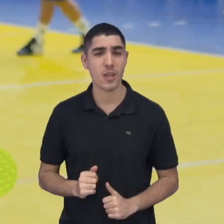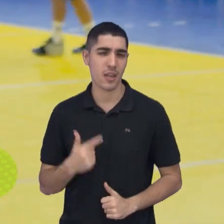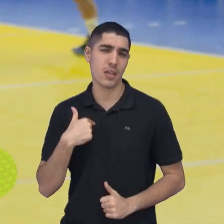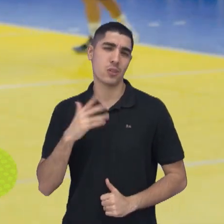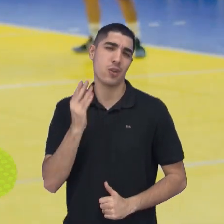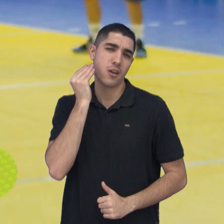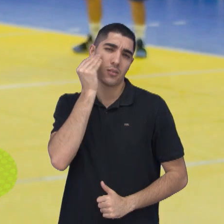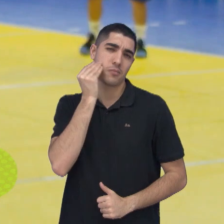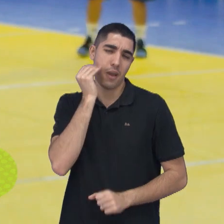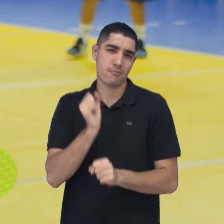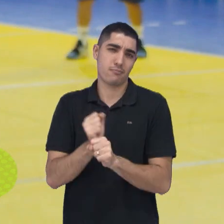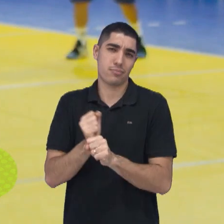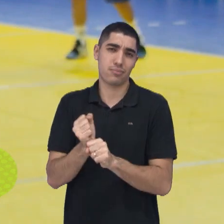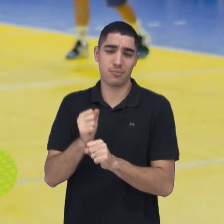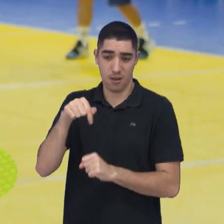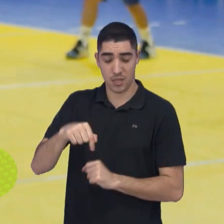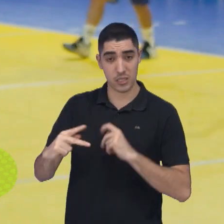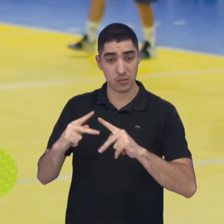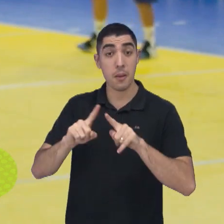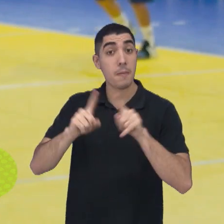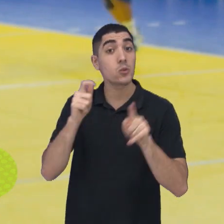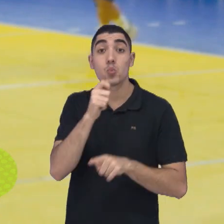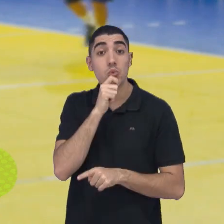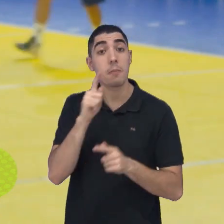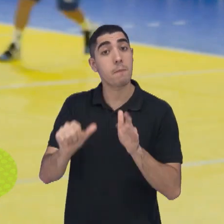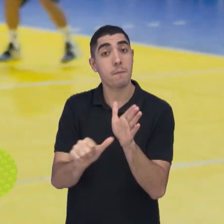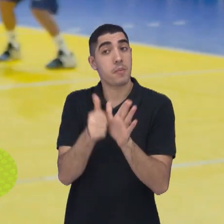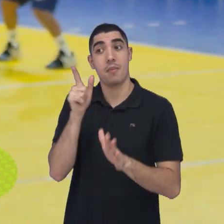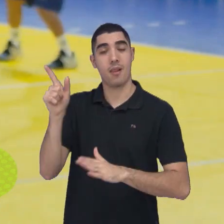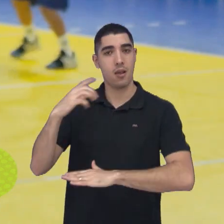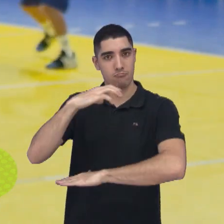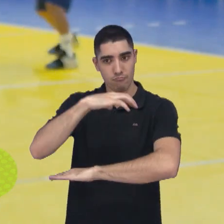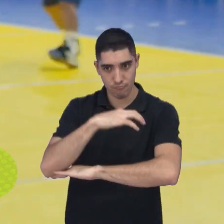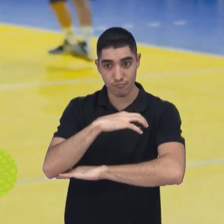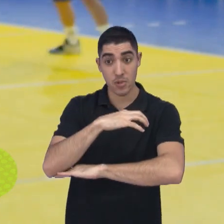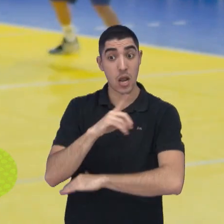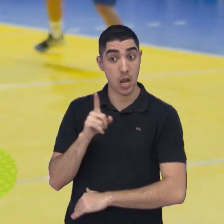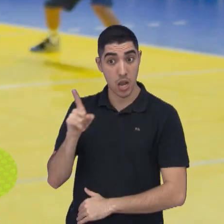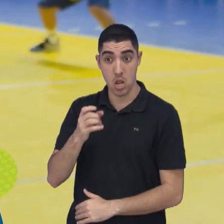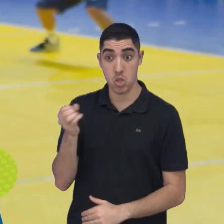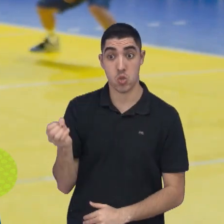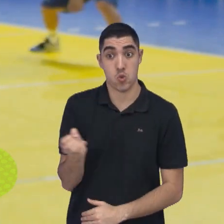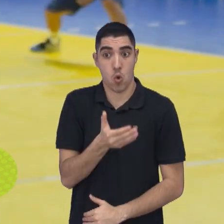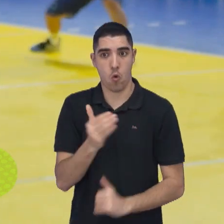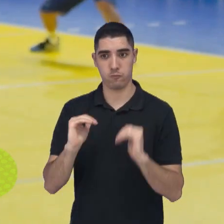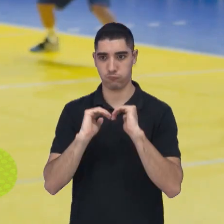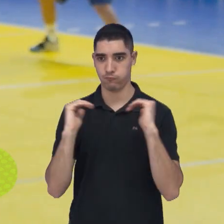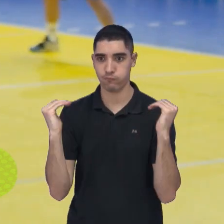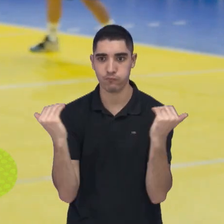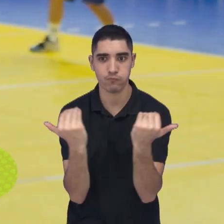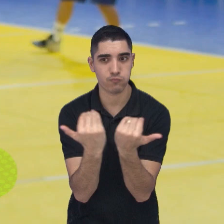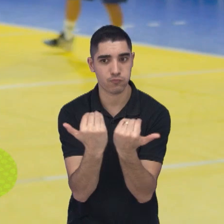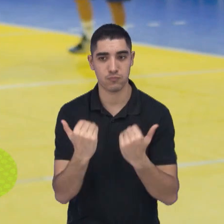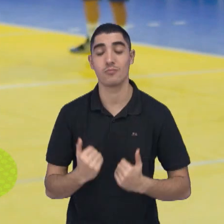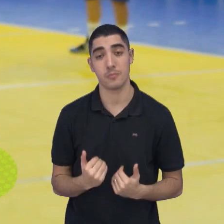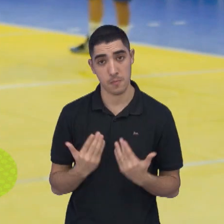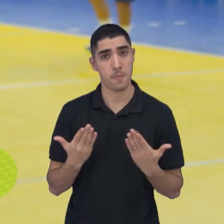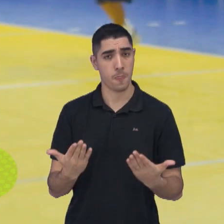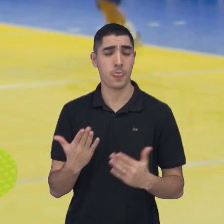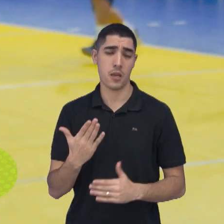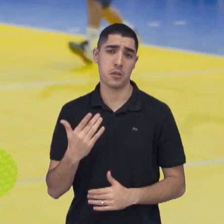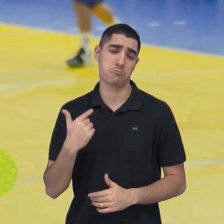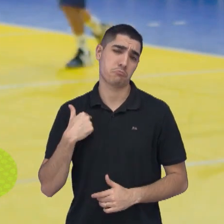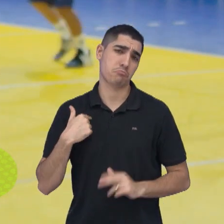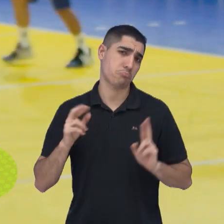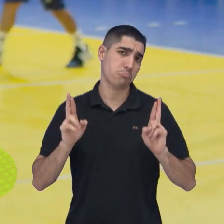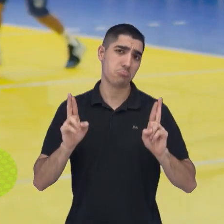já tenho, nunca joguei no Teatrão, né? O Teatrão, ele, de certa forma, é um novo equipamento, né? E o que a gente espera